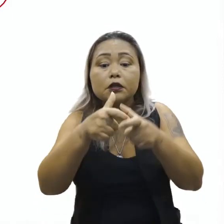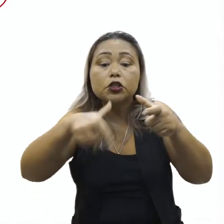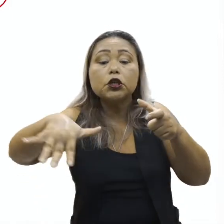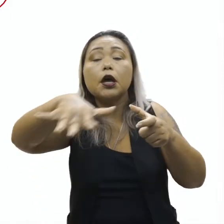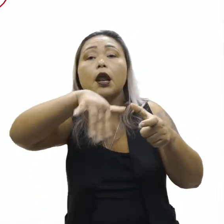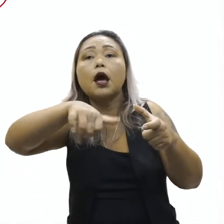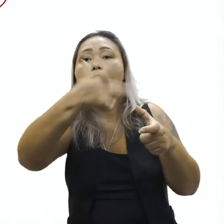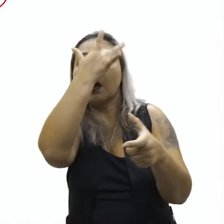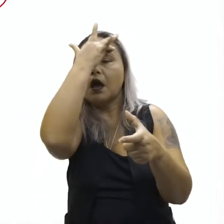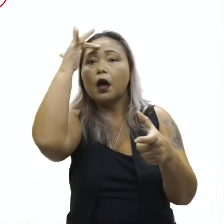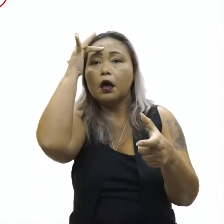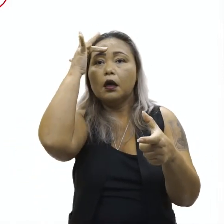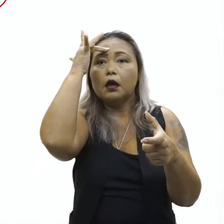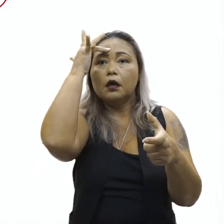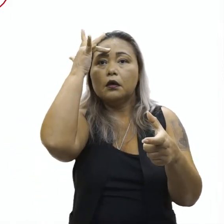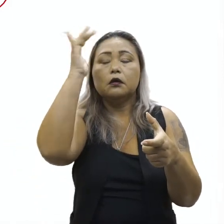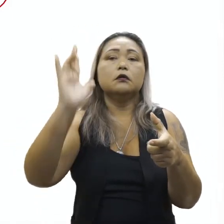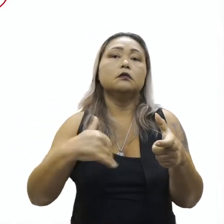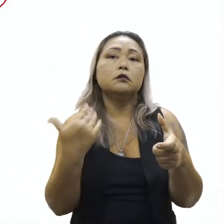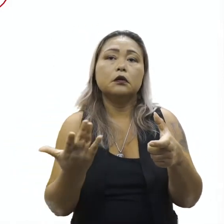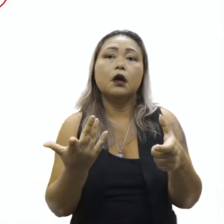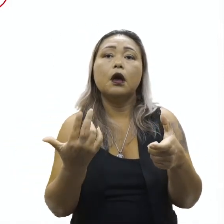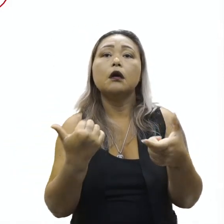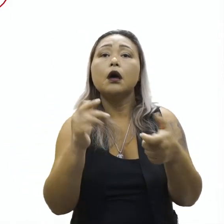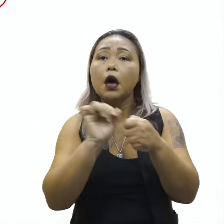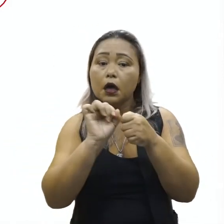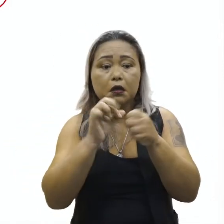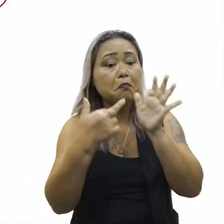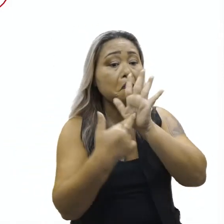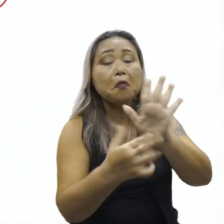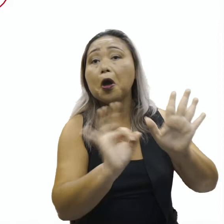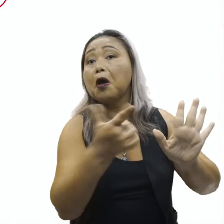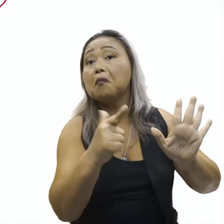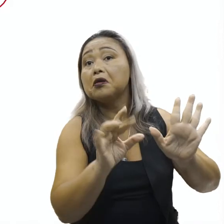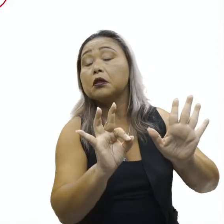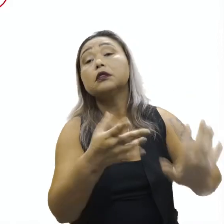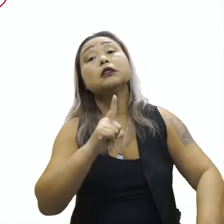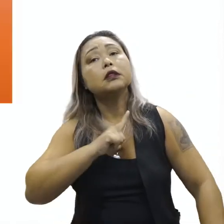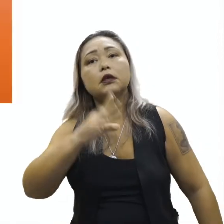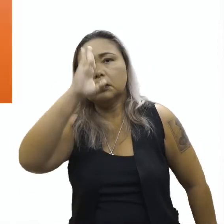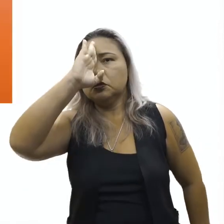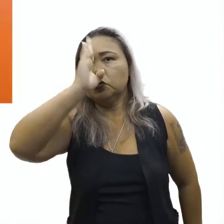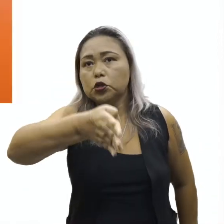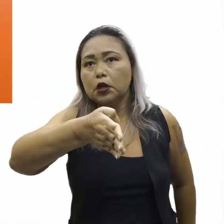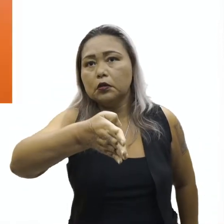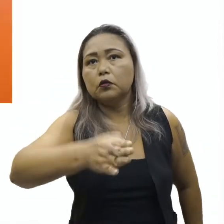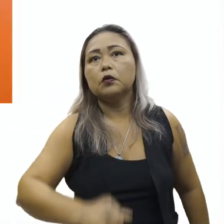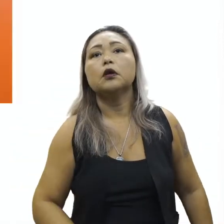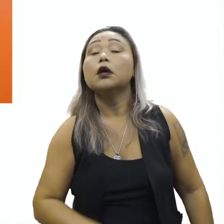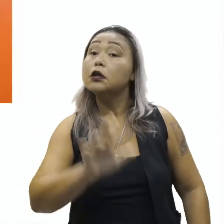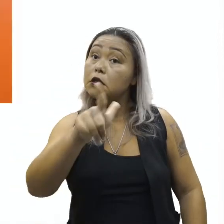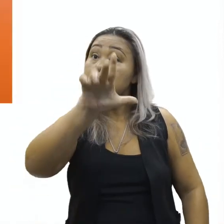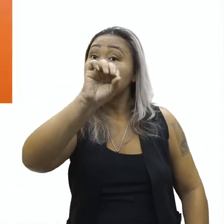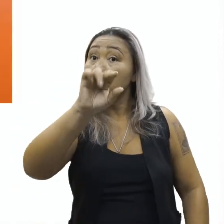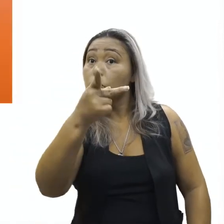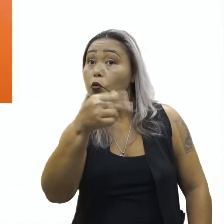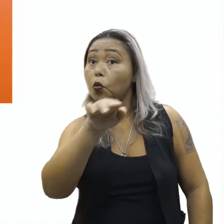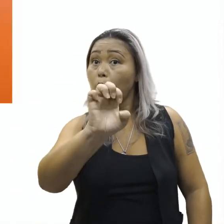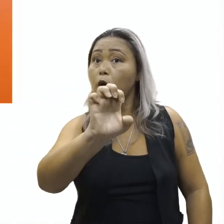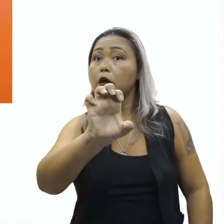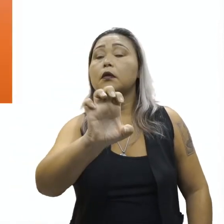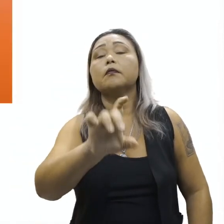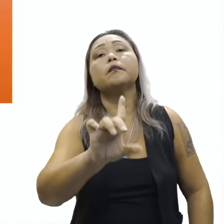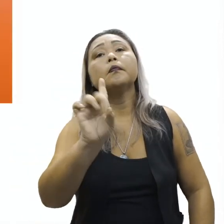geral não pode ser representada, ela tem que ser direta, segundo o Locke, ok? Então, assim, para ele